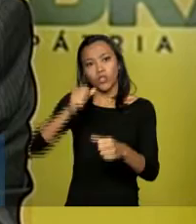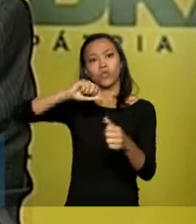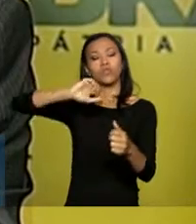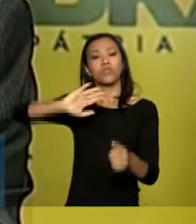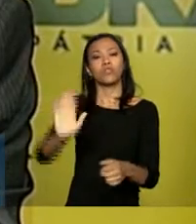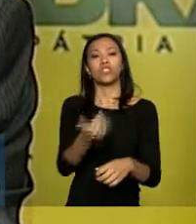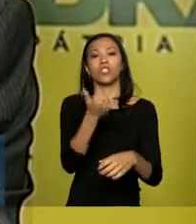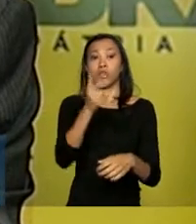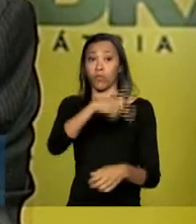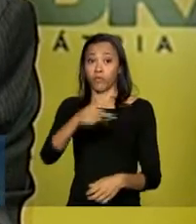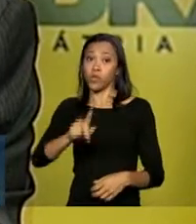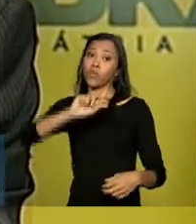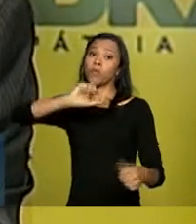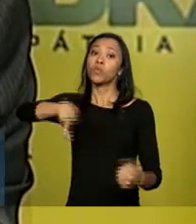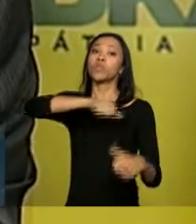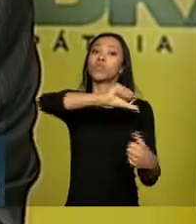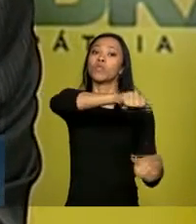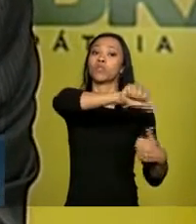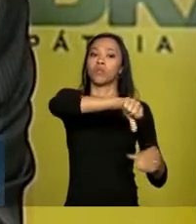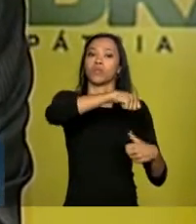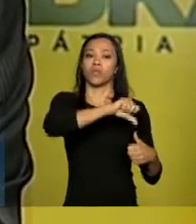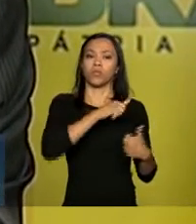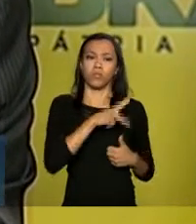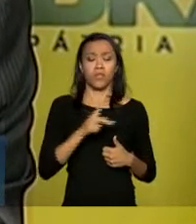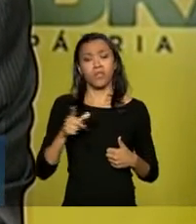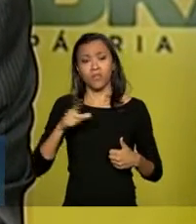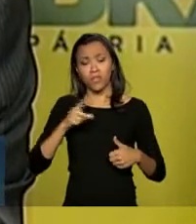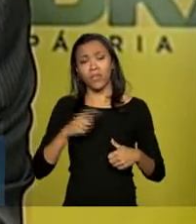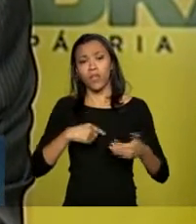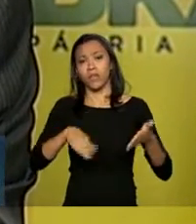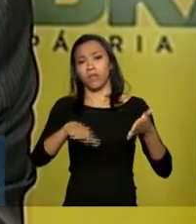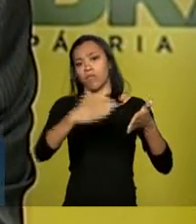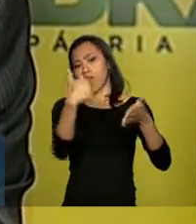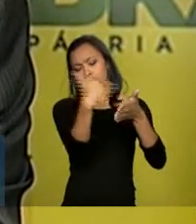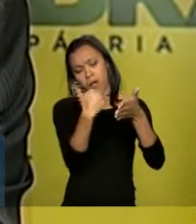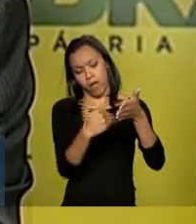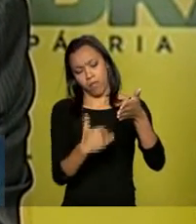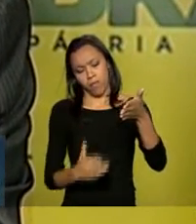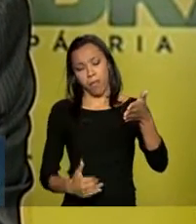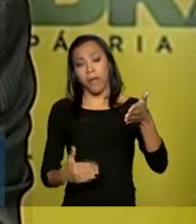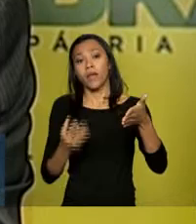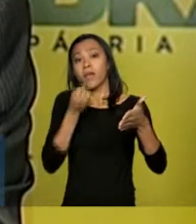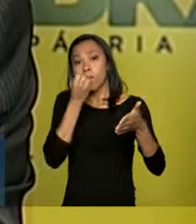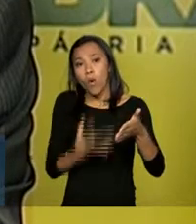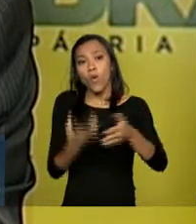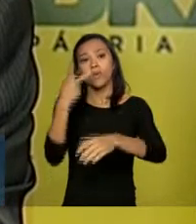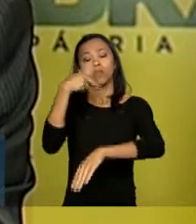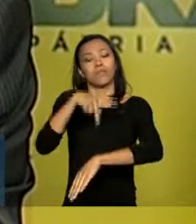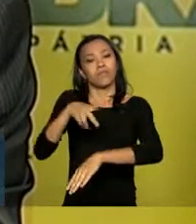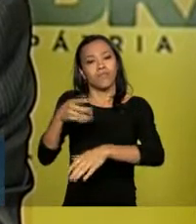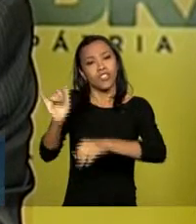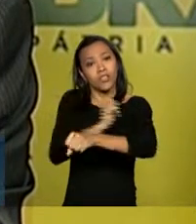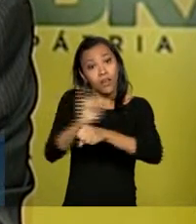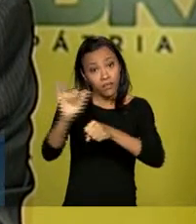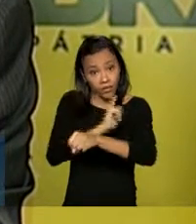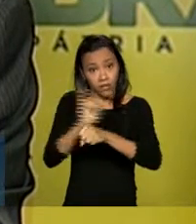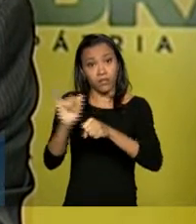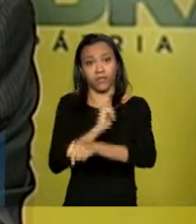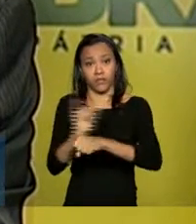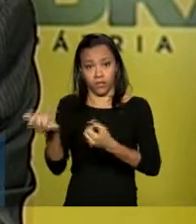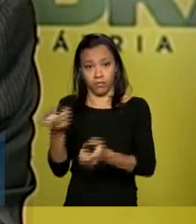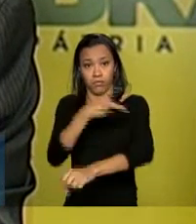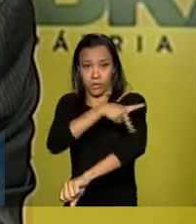durante o ano. Então, há toda uma lista de, é mais do que boas práticas, é uma lista de